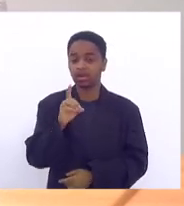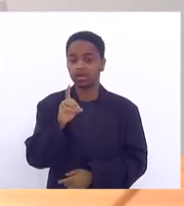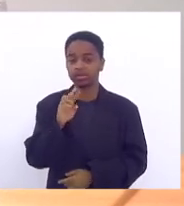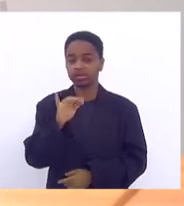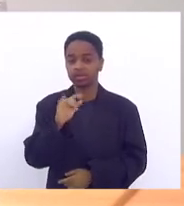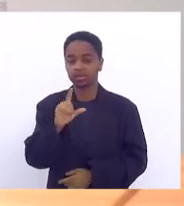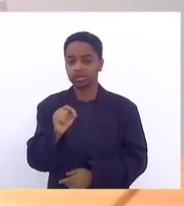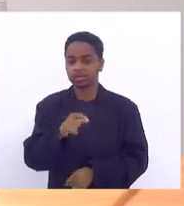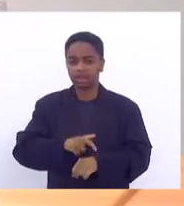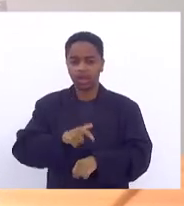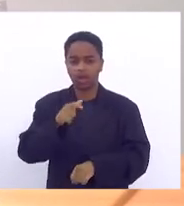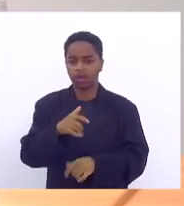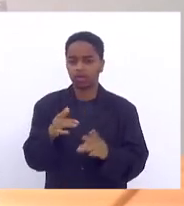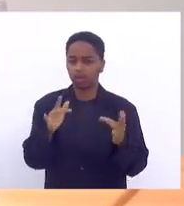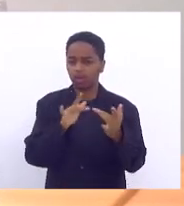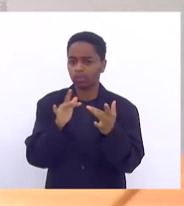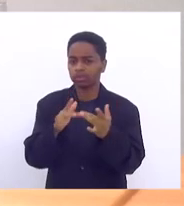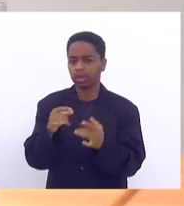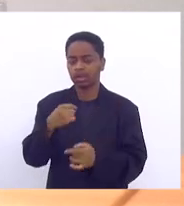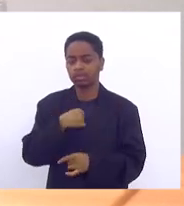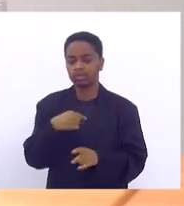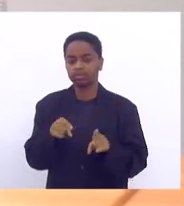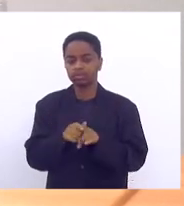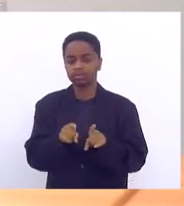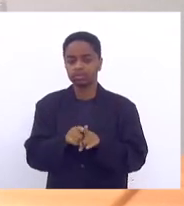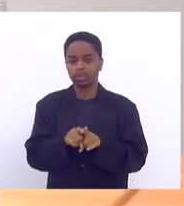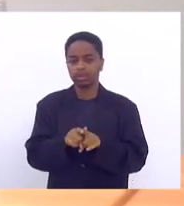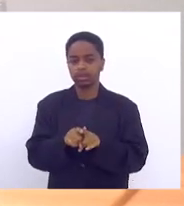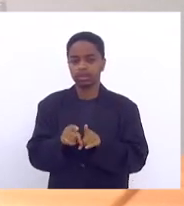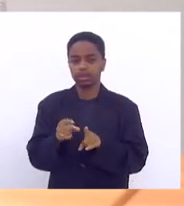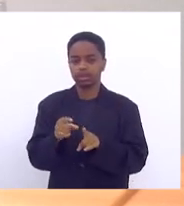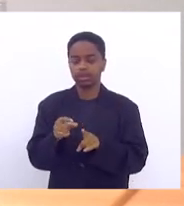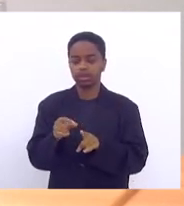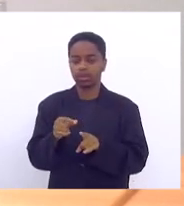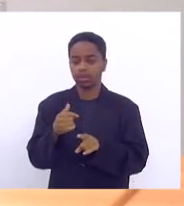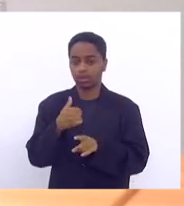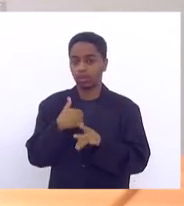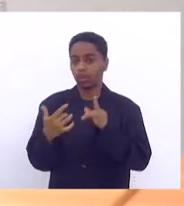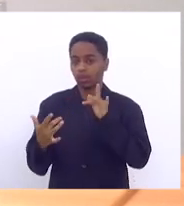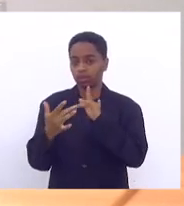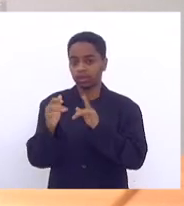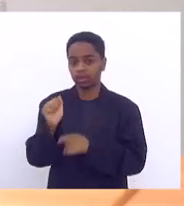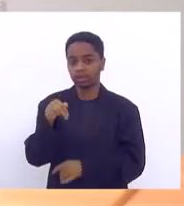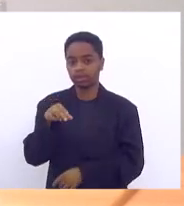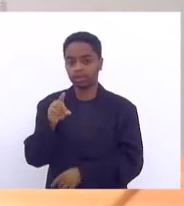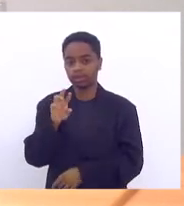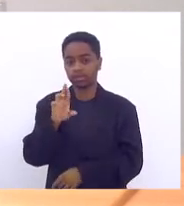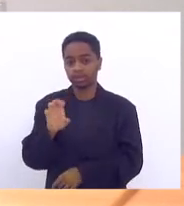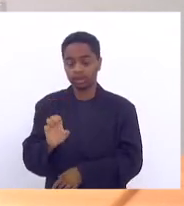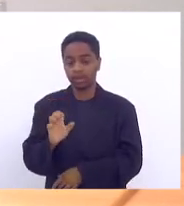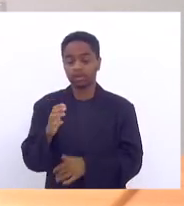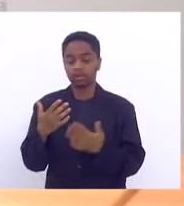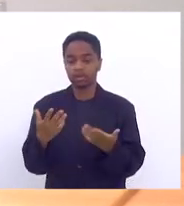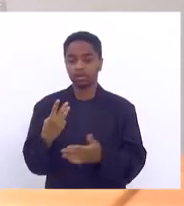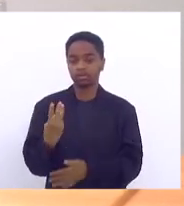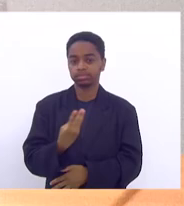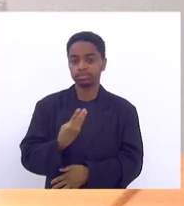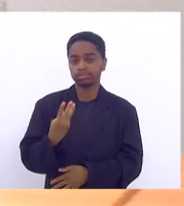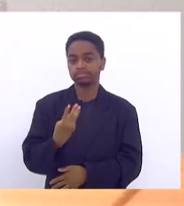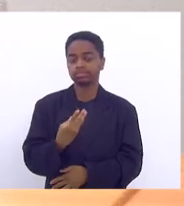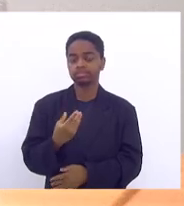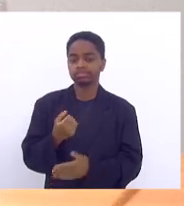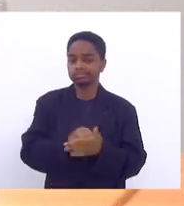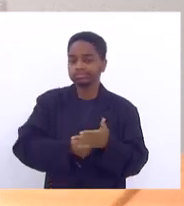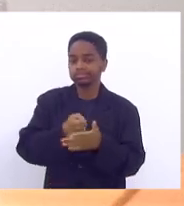contato comigo que entrei em contato com o deputado com o o André maimone e nós ficamos ali na na na luta e o Dr